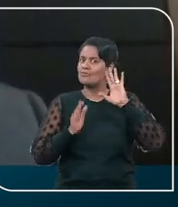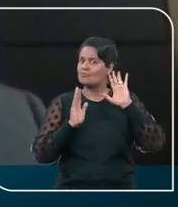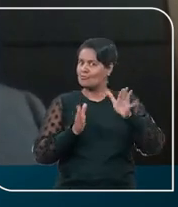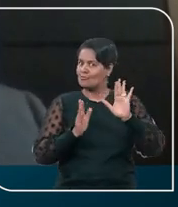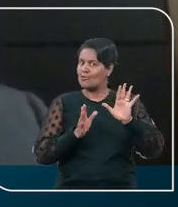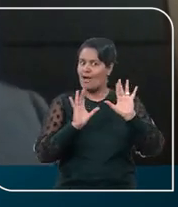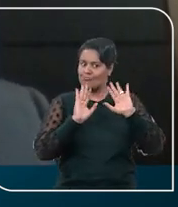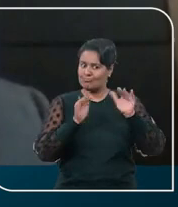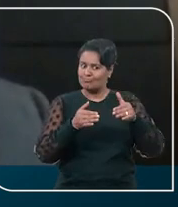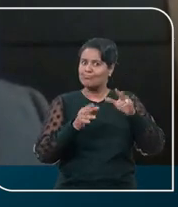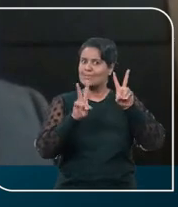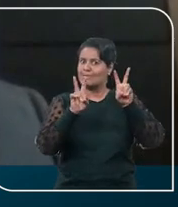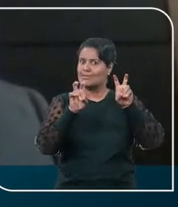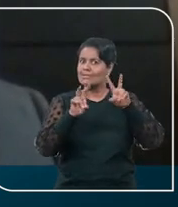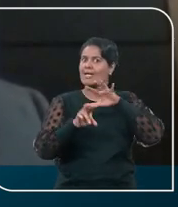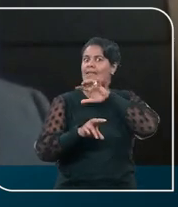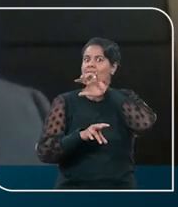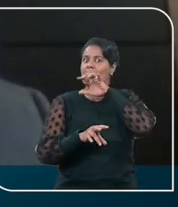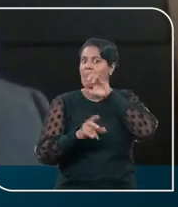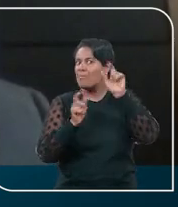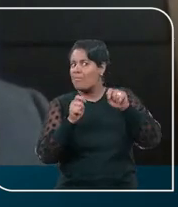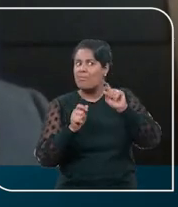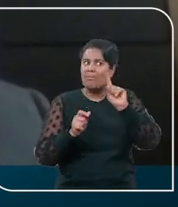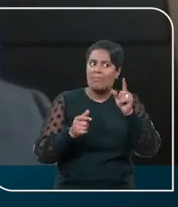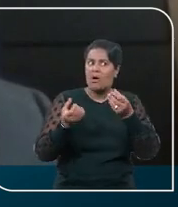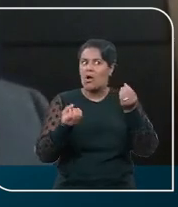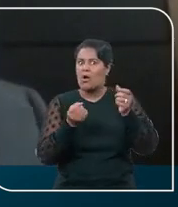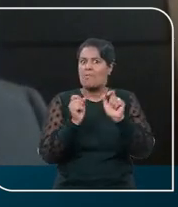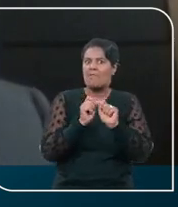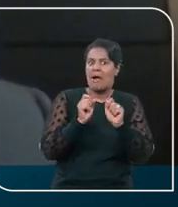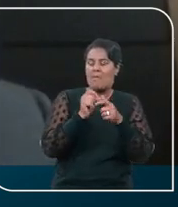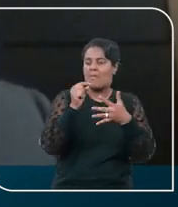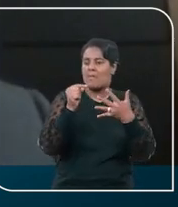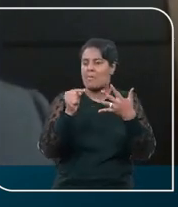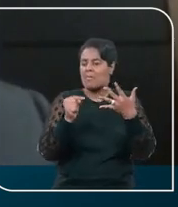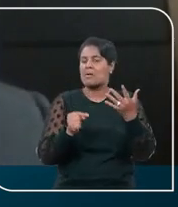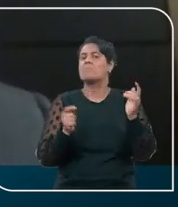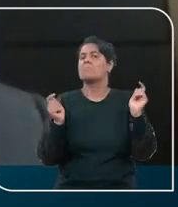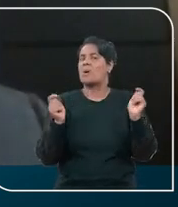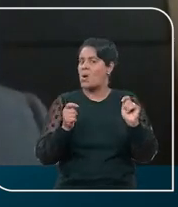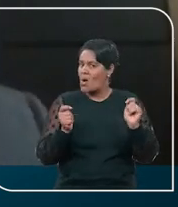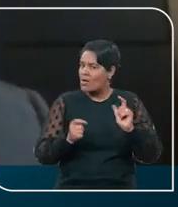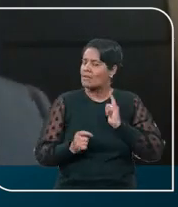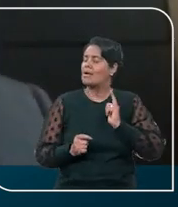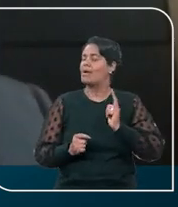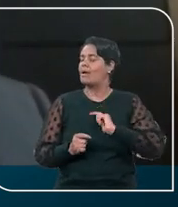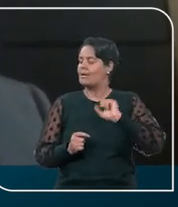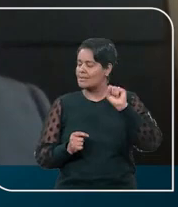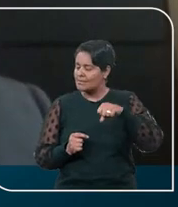específica para esse tipo de situação, chamemos assim, de tema, né?